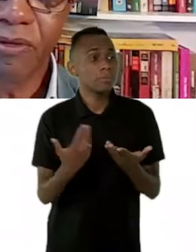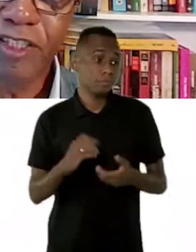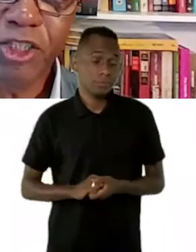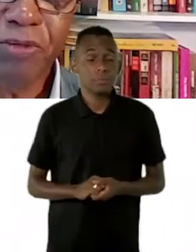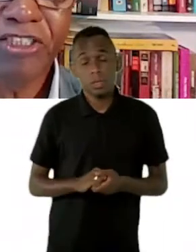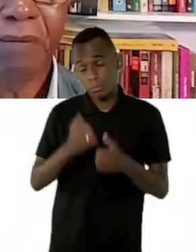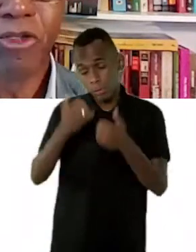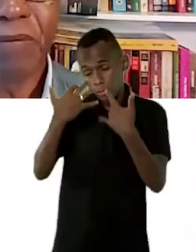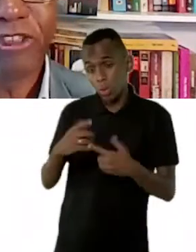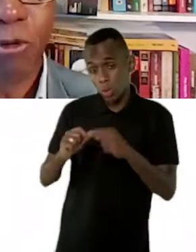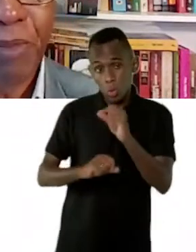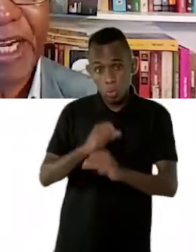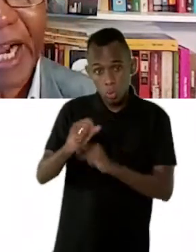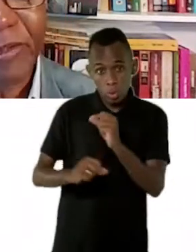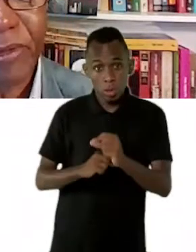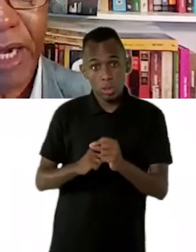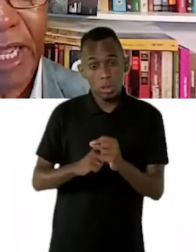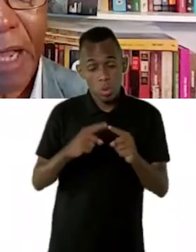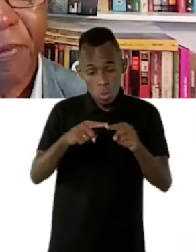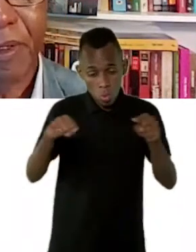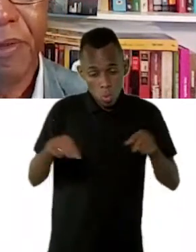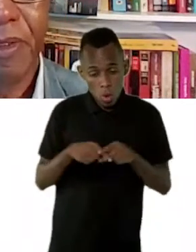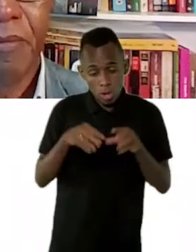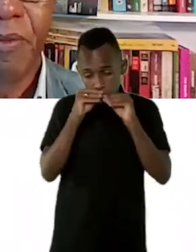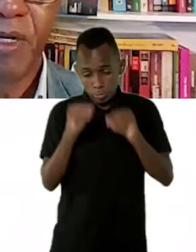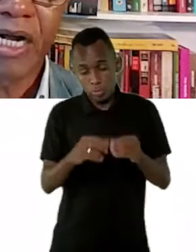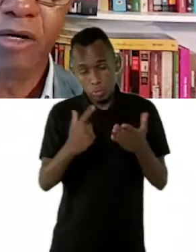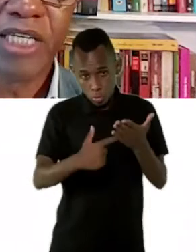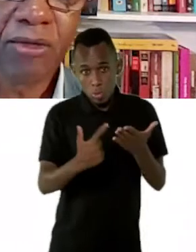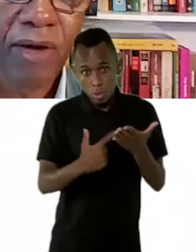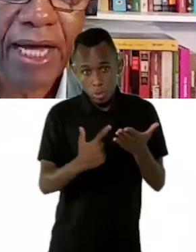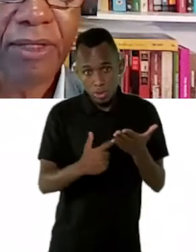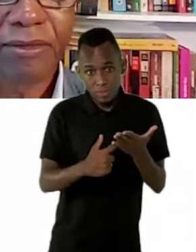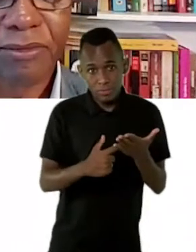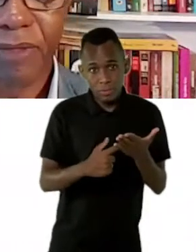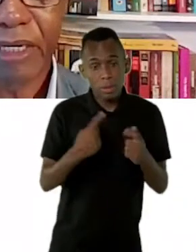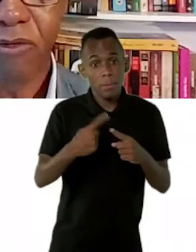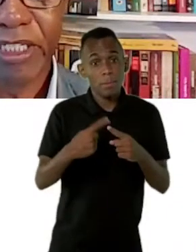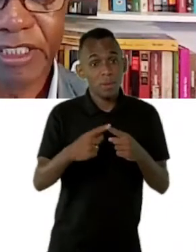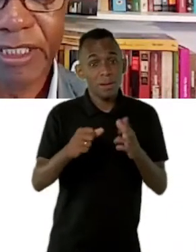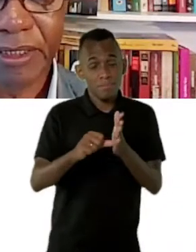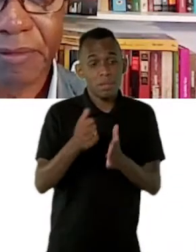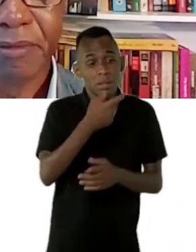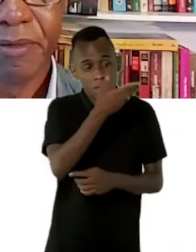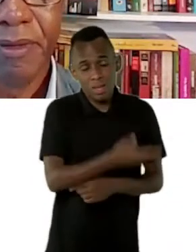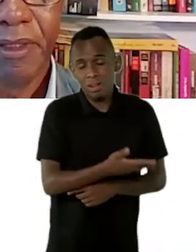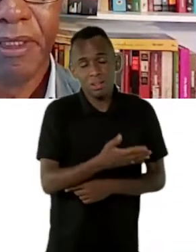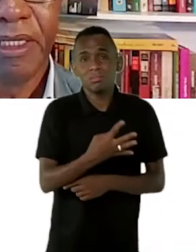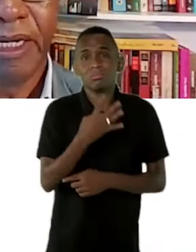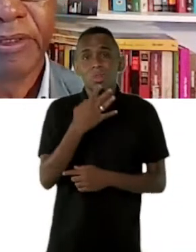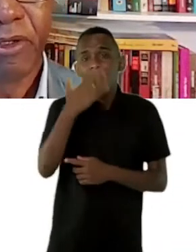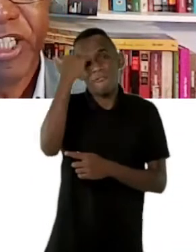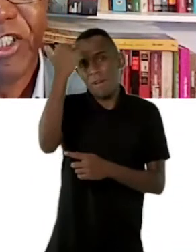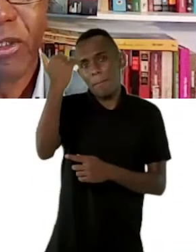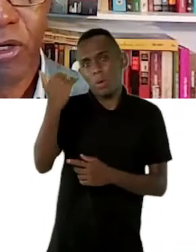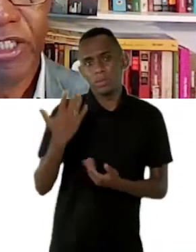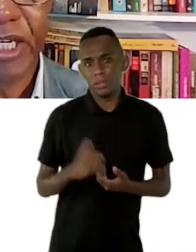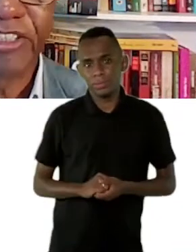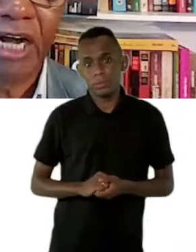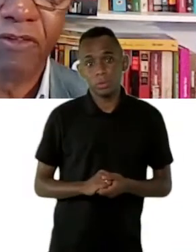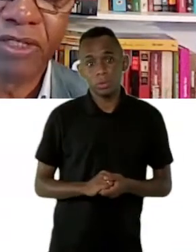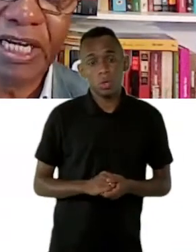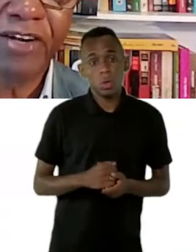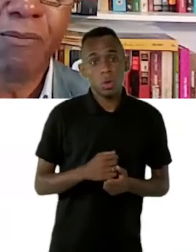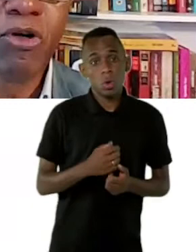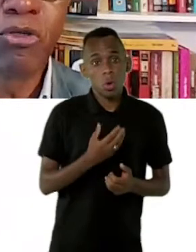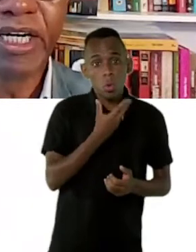olha, o quarto de despejo era muito mais complicado. À época, primeiro que a Carolina não era conhecida. E aí, então os